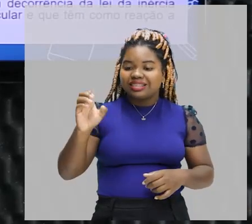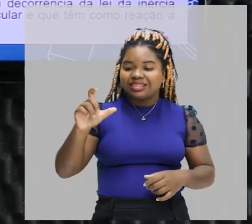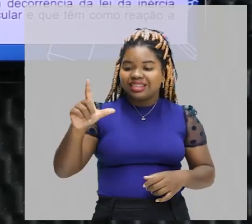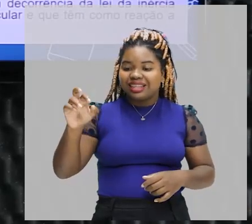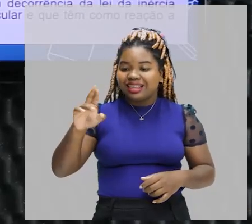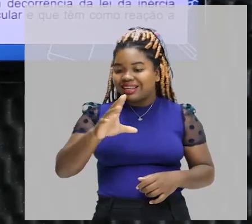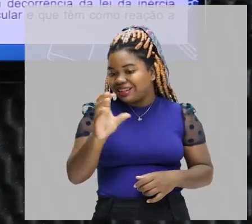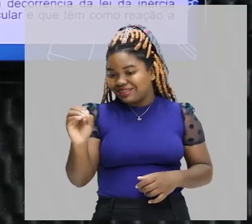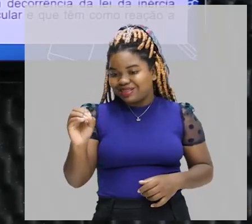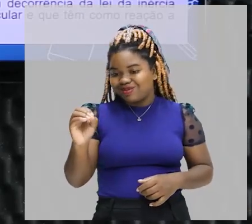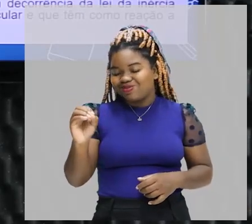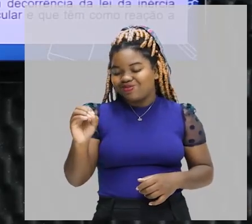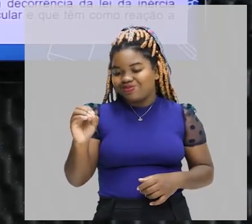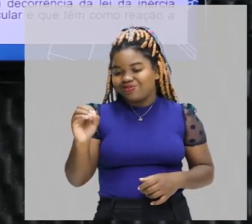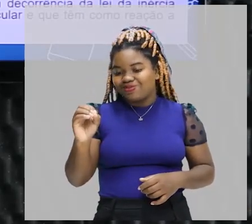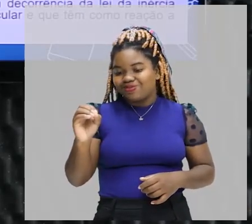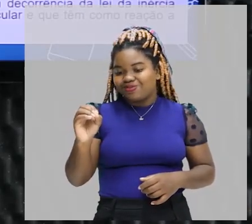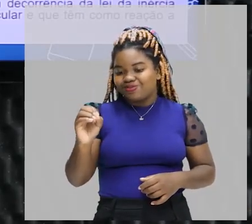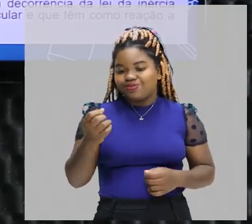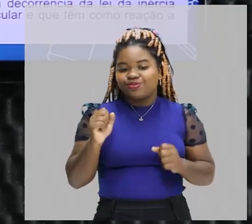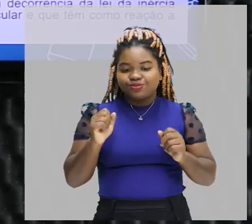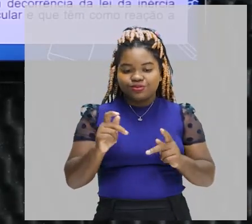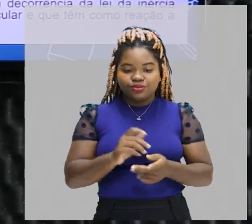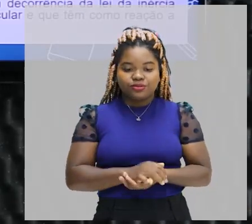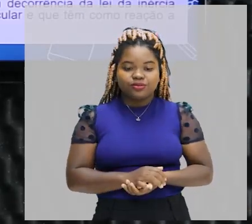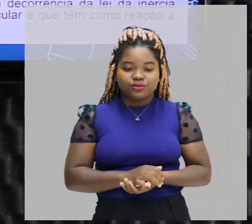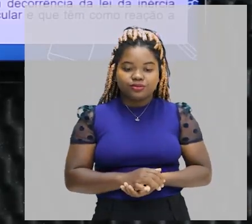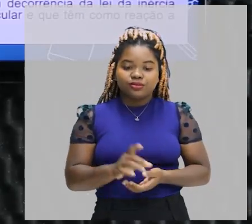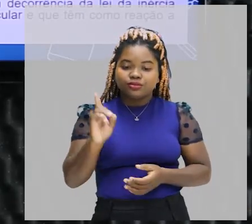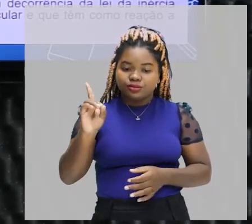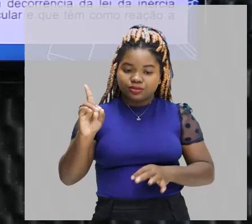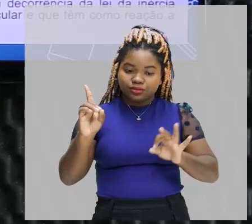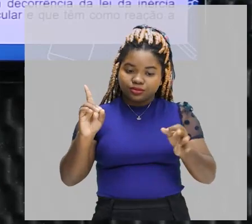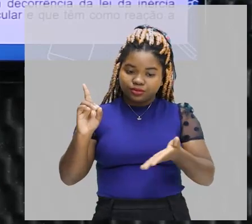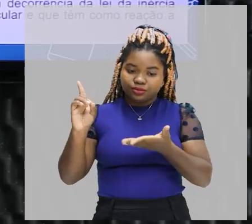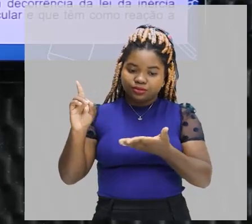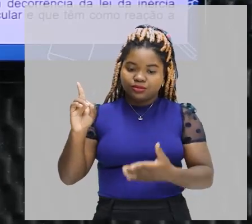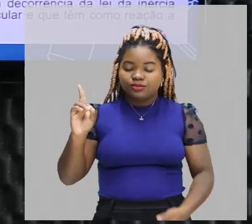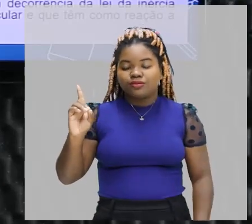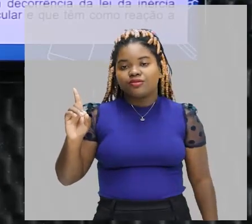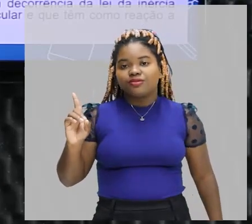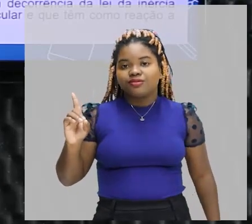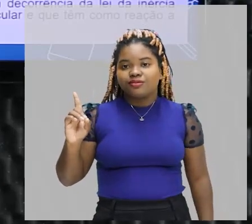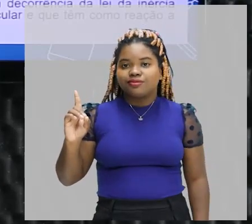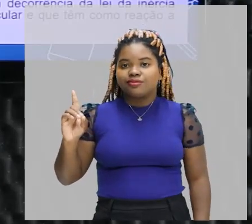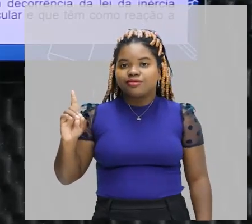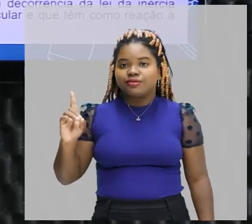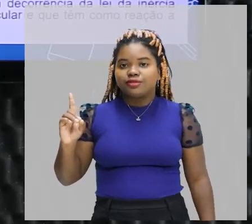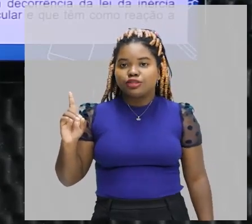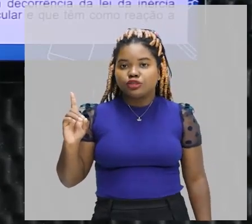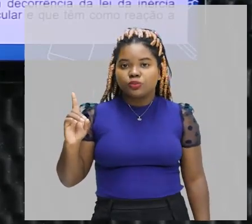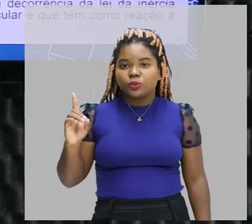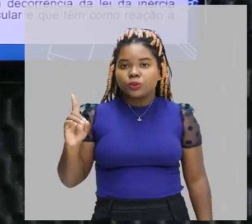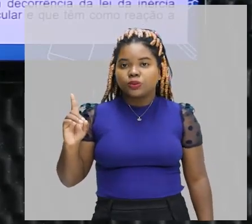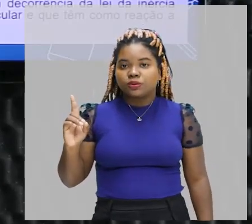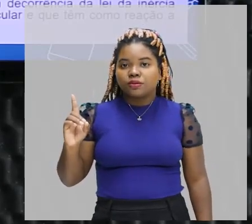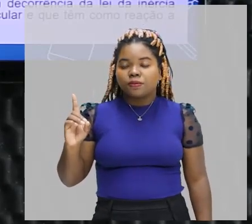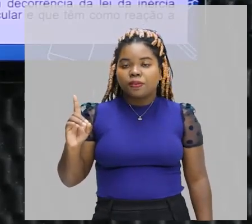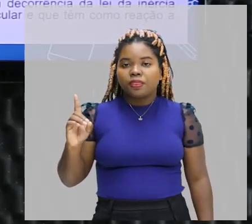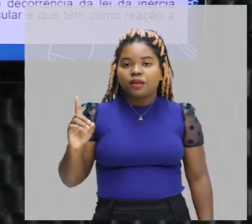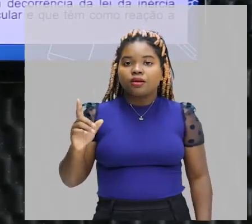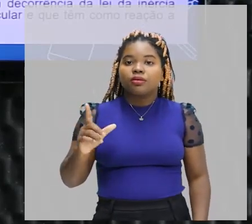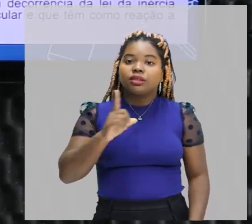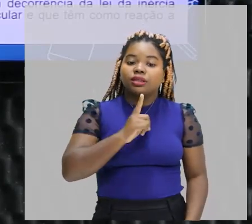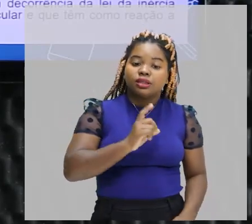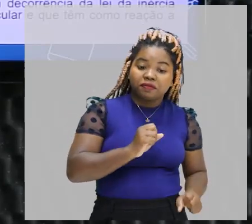variado, ele tem que ter a ação da força, tá certo? Então, um corpo que é dotado de aceleração, porque certamente lá